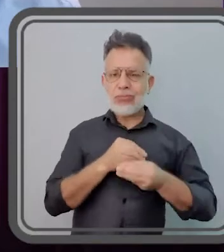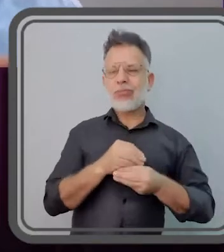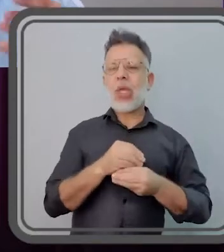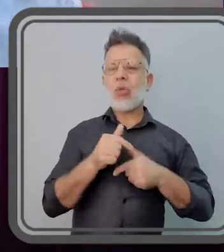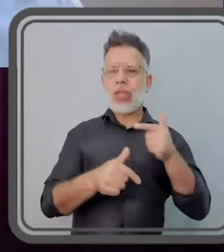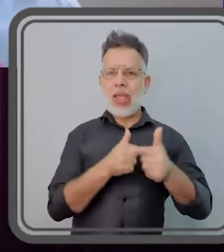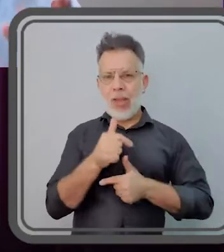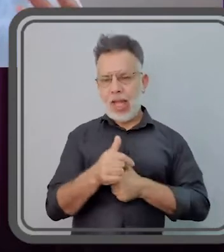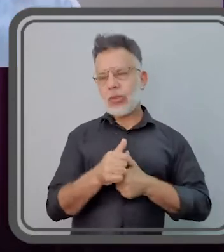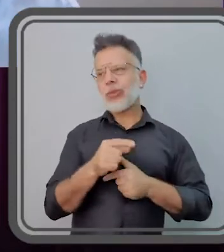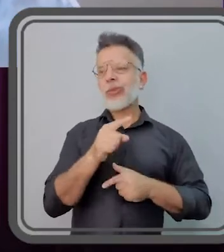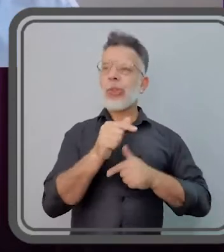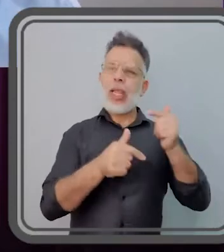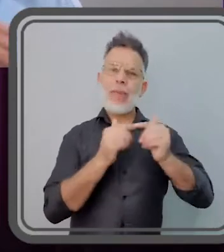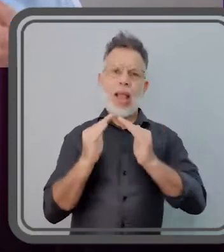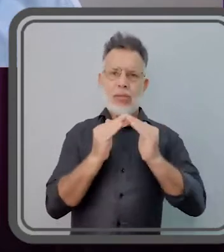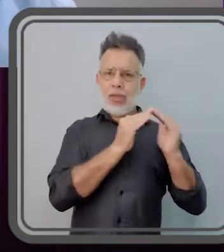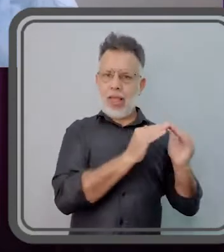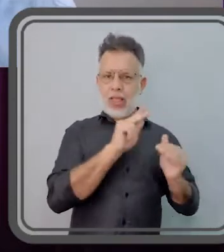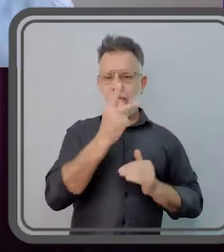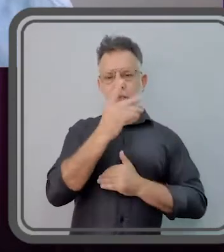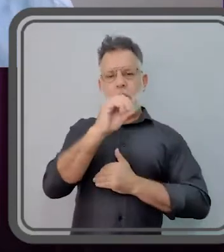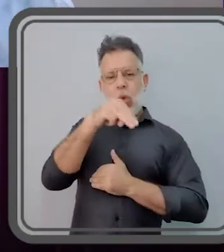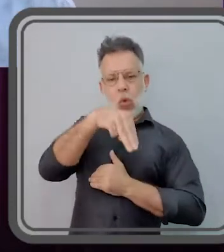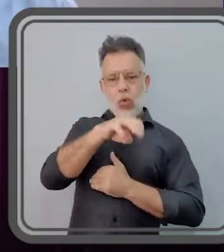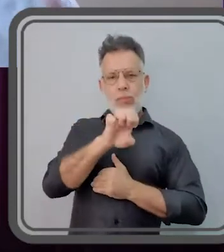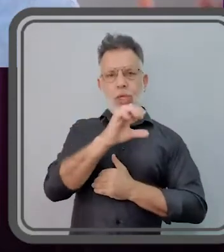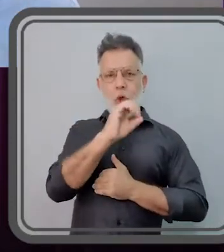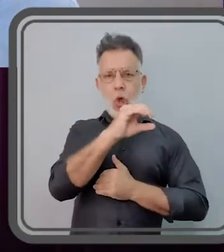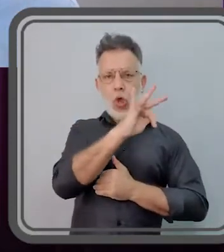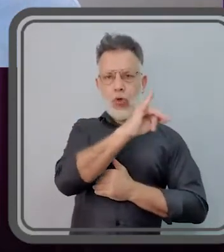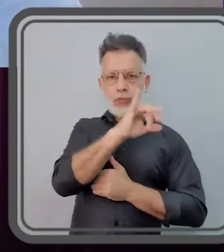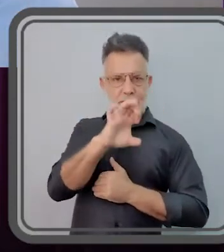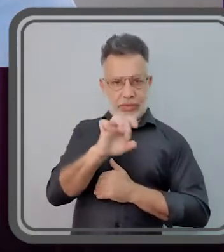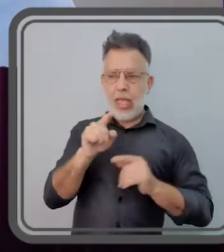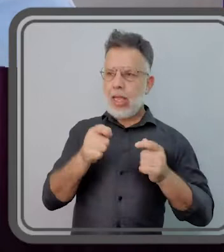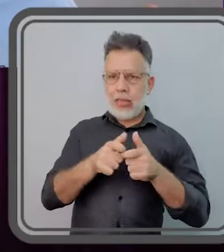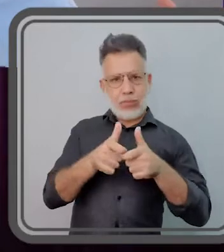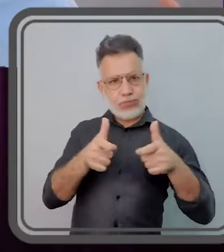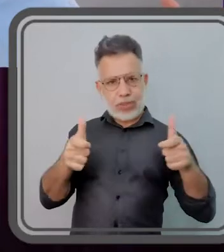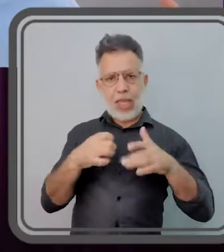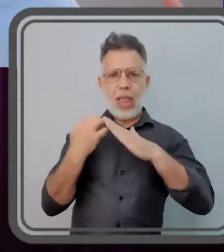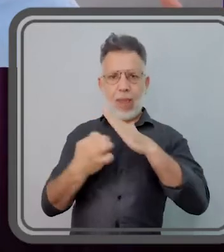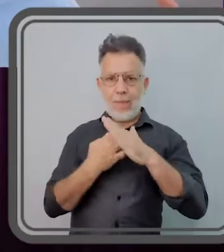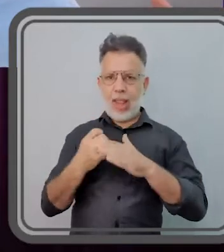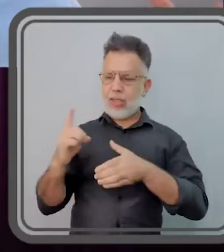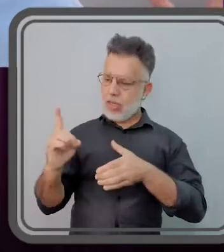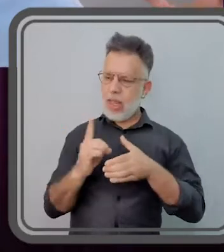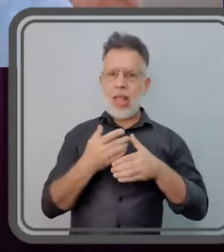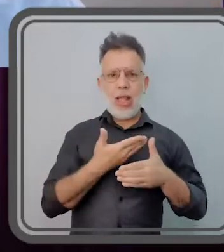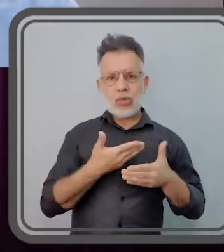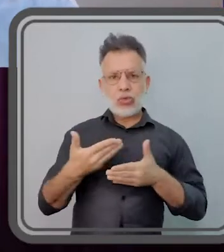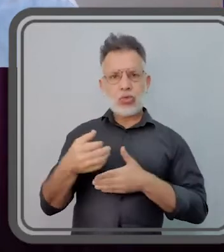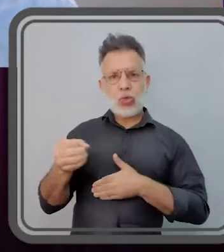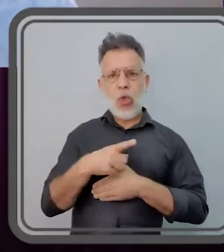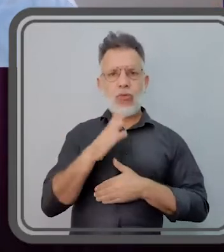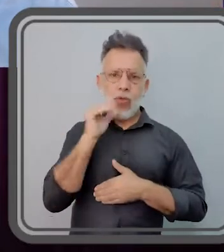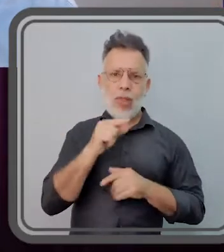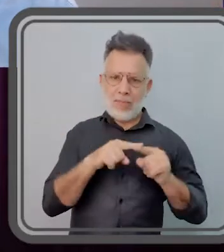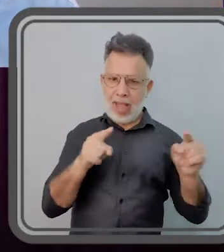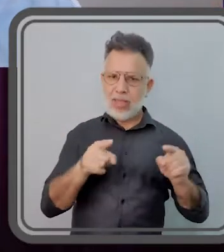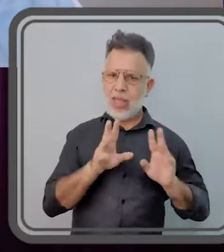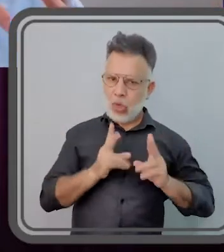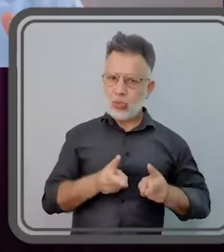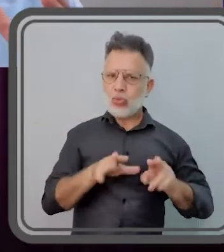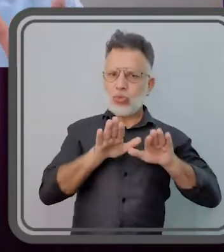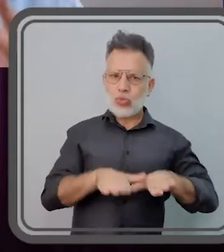né, de viabilizar o trabalho remoto, o trabalho de qualquer lugar. Isso ampliou a possibilidade de empresas contratarem, né? Mas isso ajuda a reter